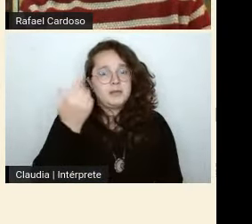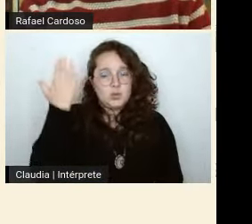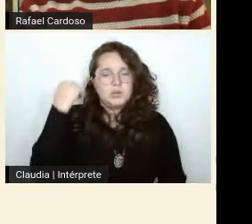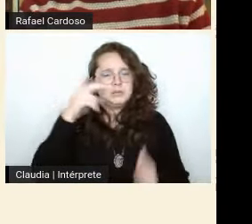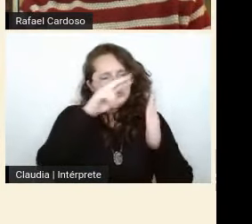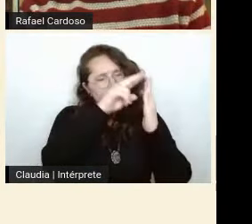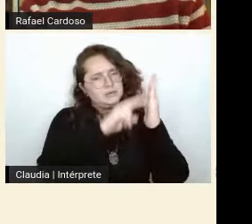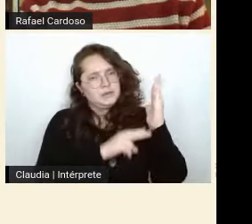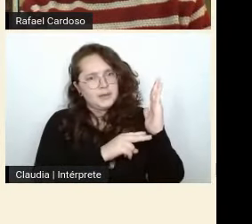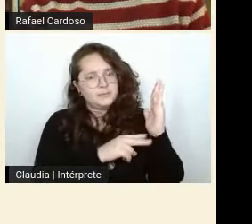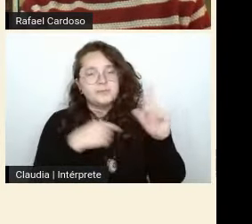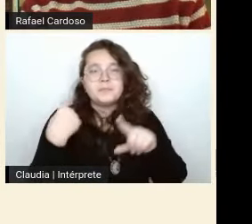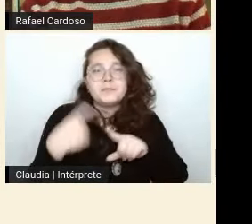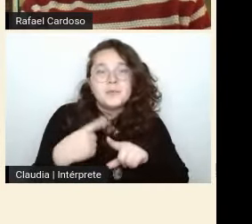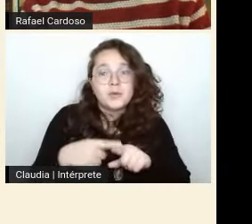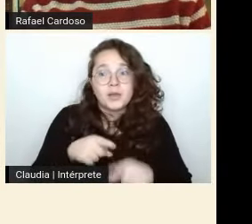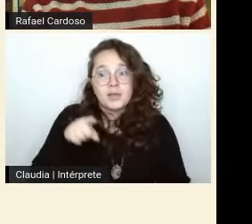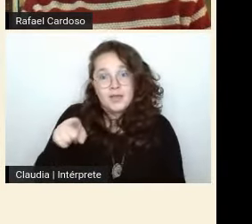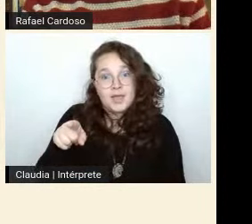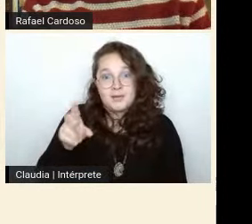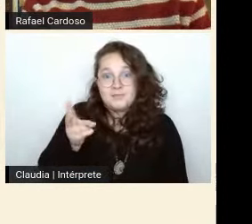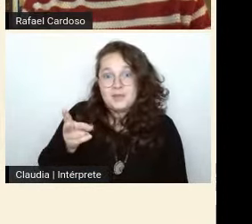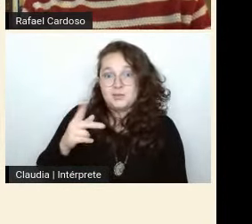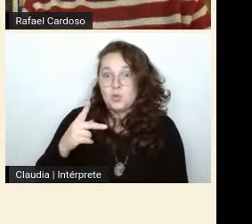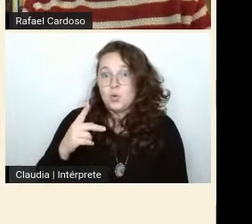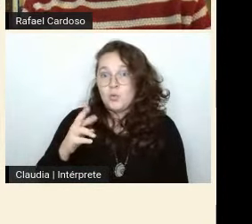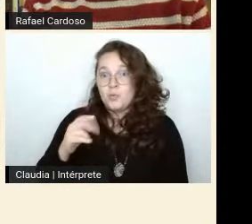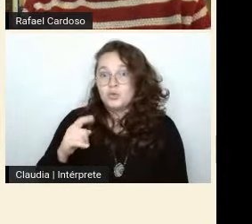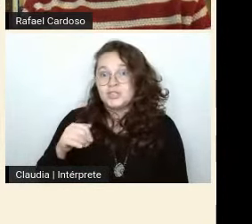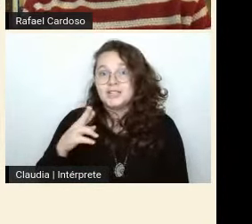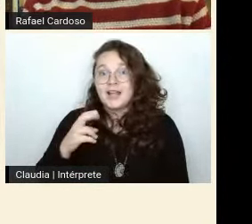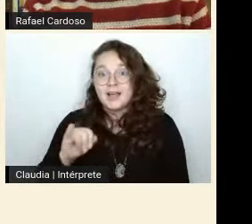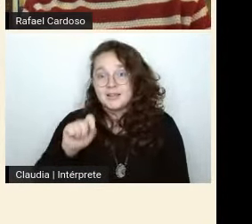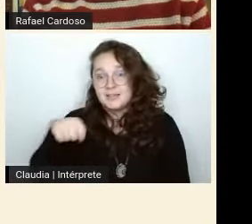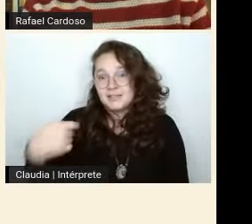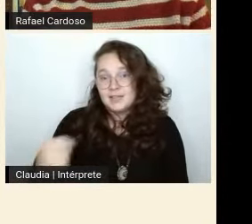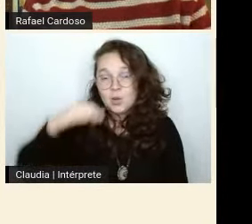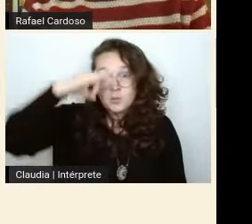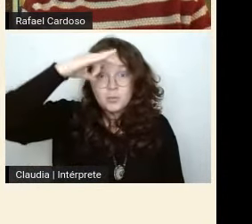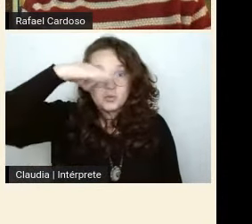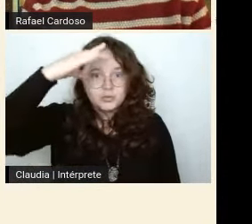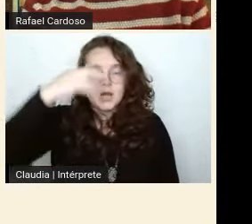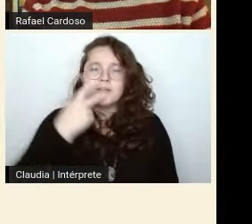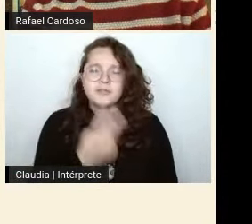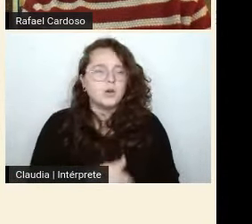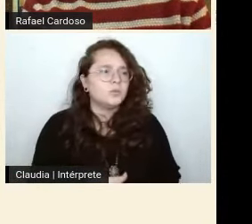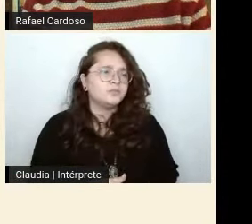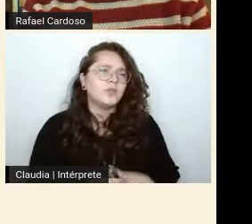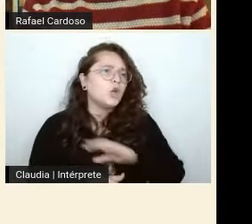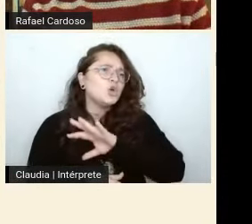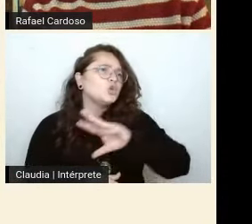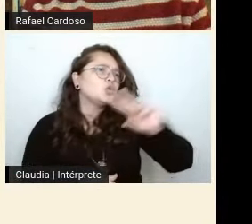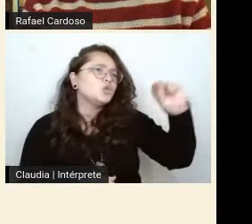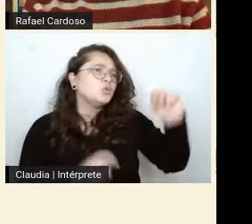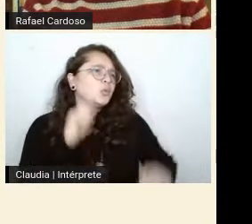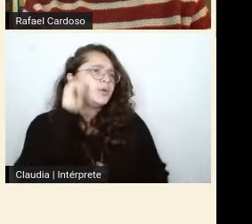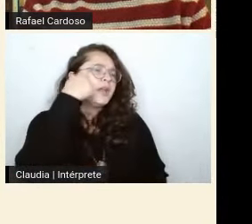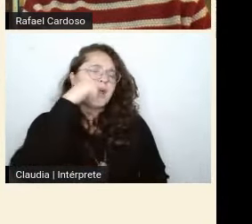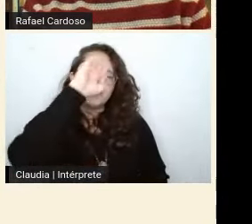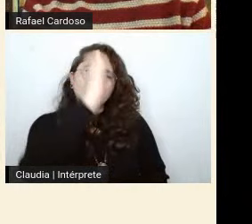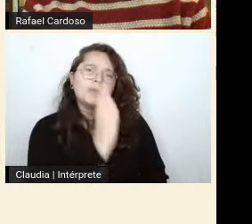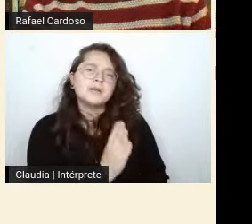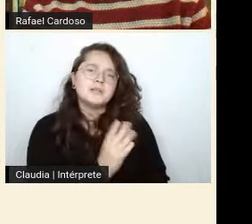Smith assevera que Portinari teria revelado, abre aspas, o negro de todo o Brasil como símbolo sólido na